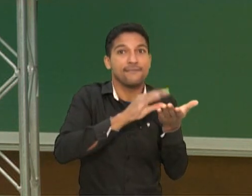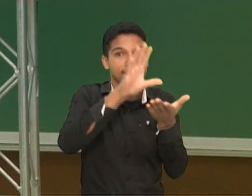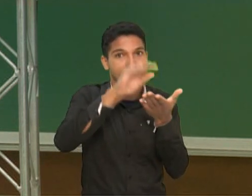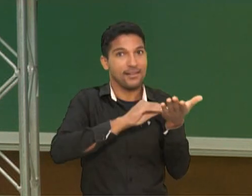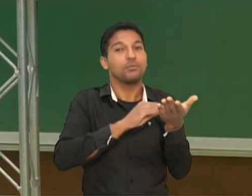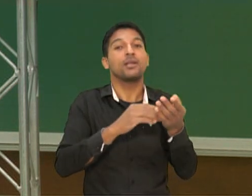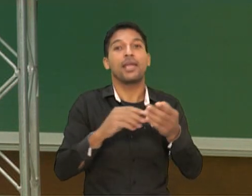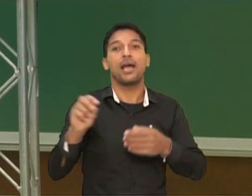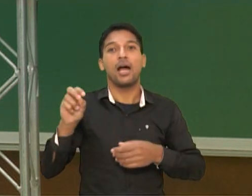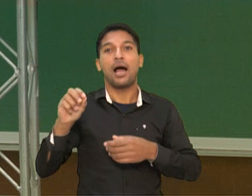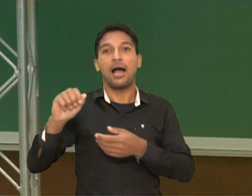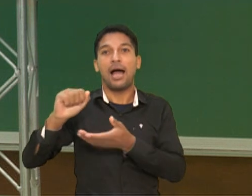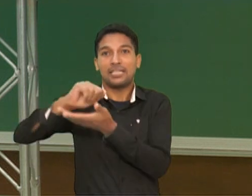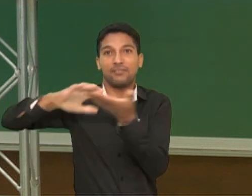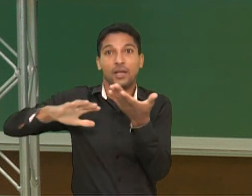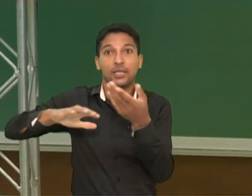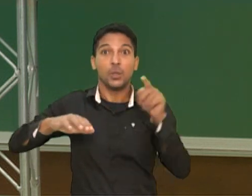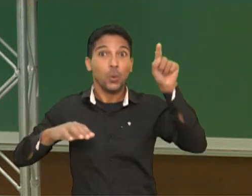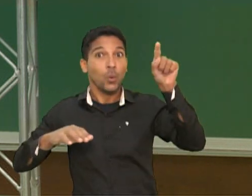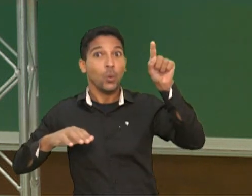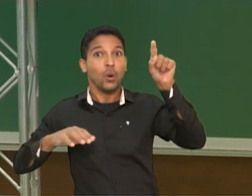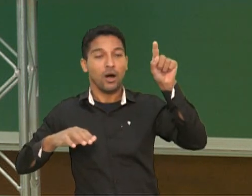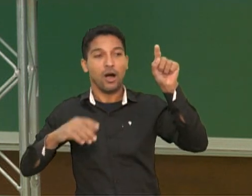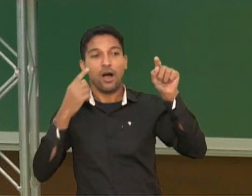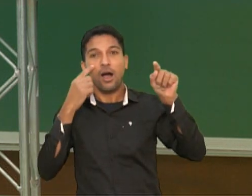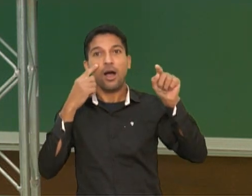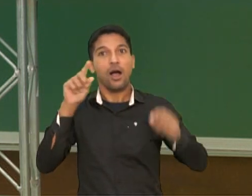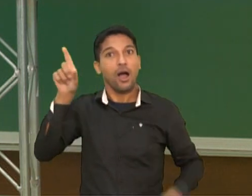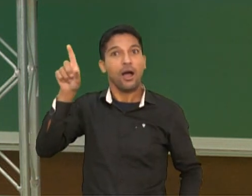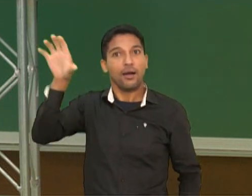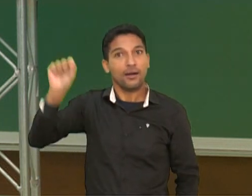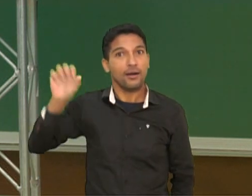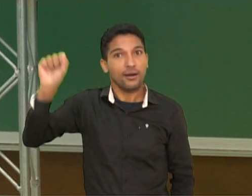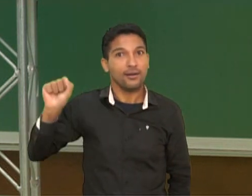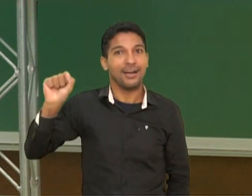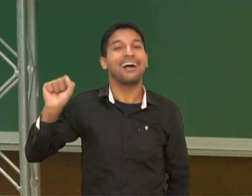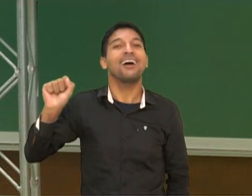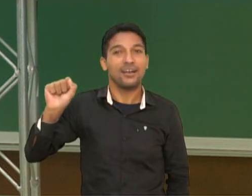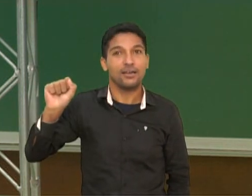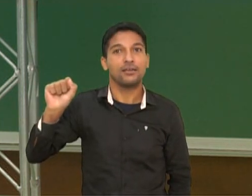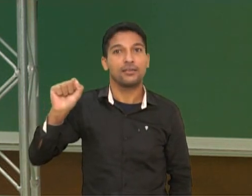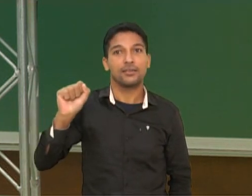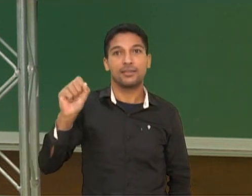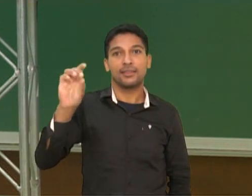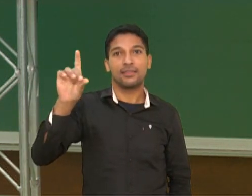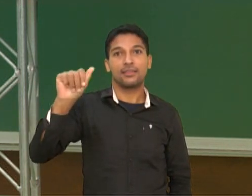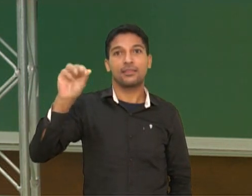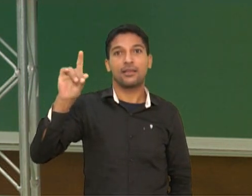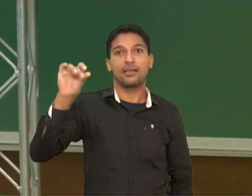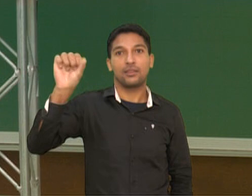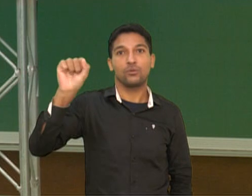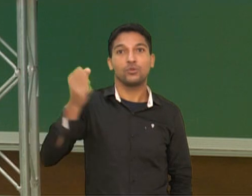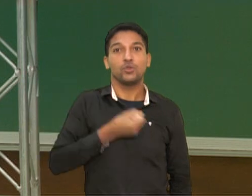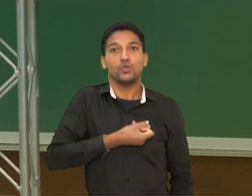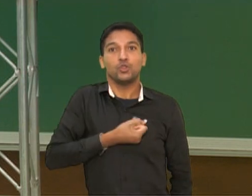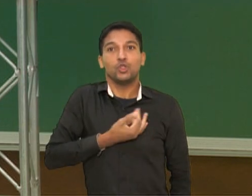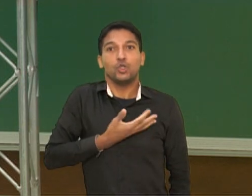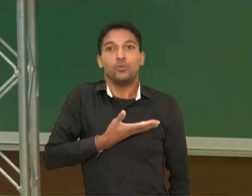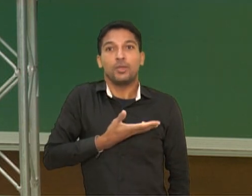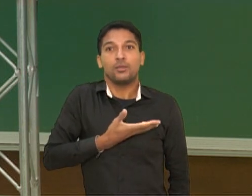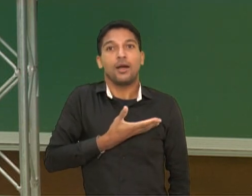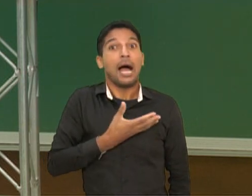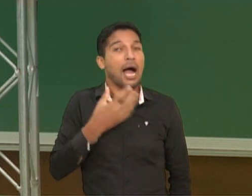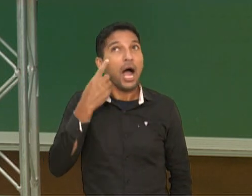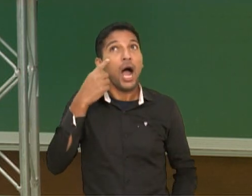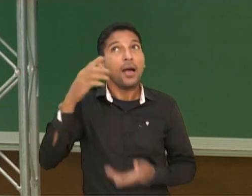do exercício. É aquela coisa de anotar os dados primeiro. Se você anotar os dados primeiro, você só vai manipular eles, aquilo que